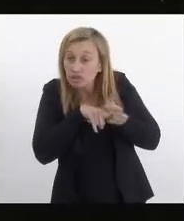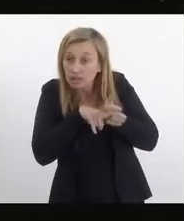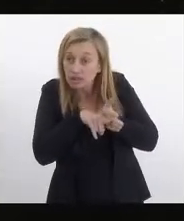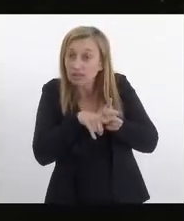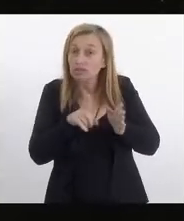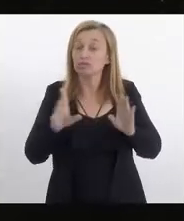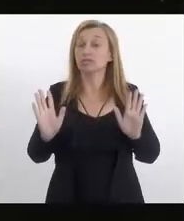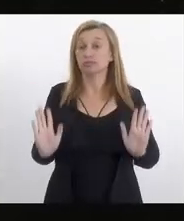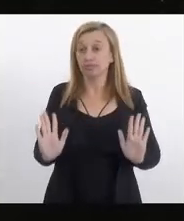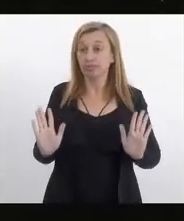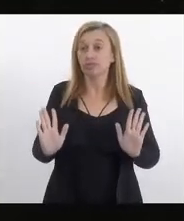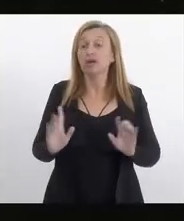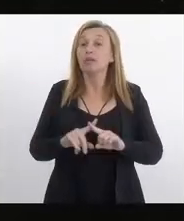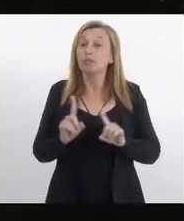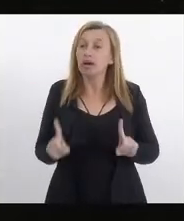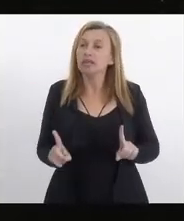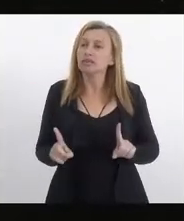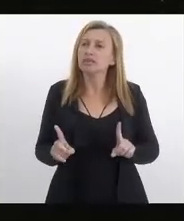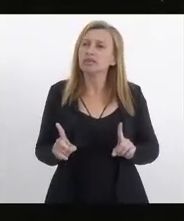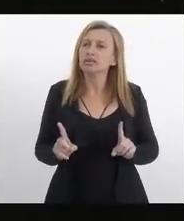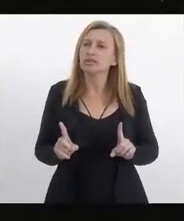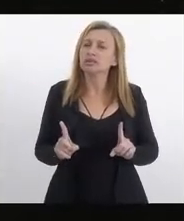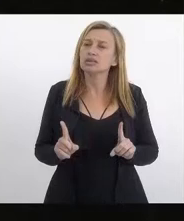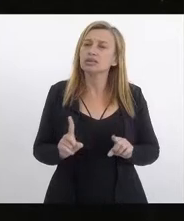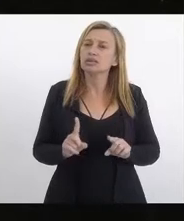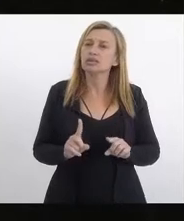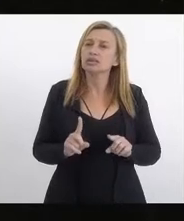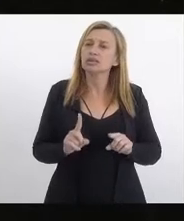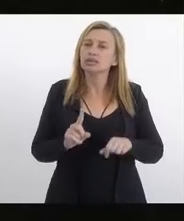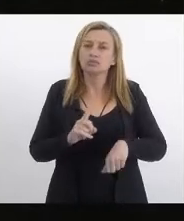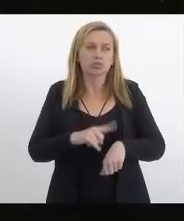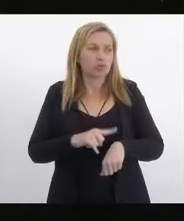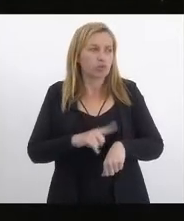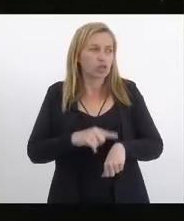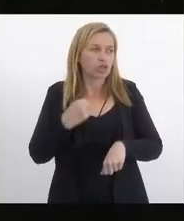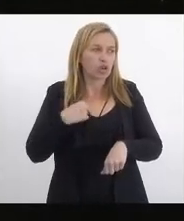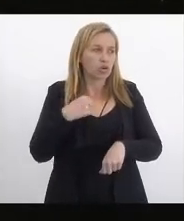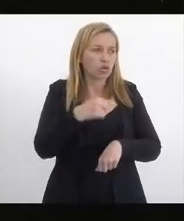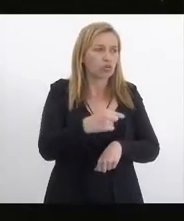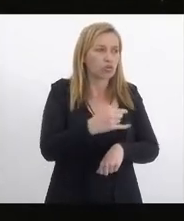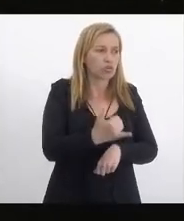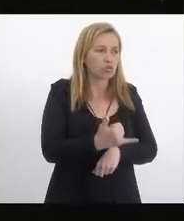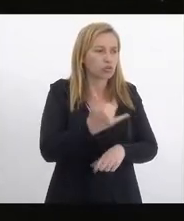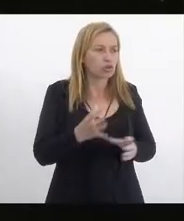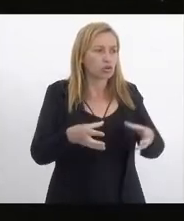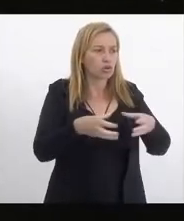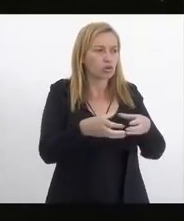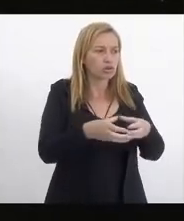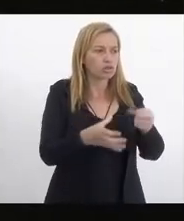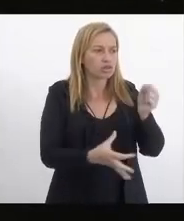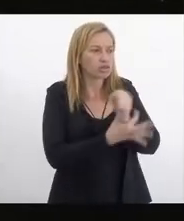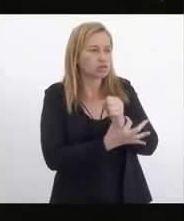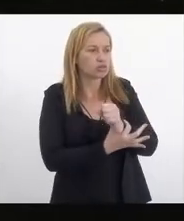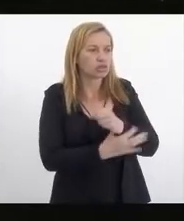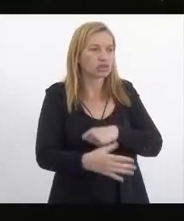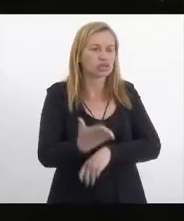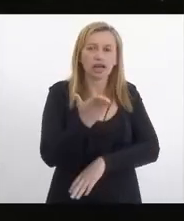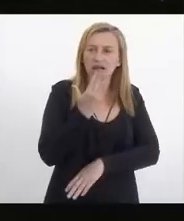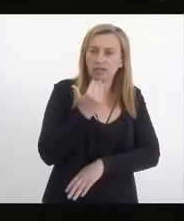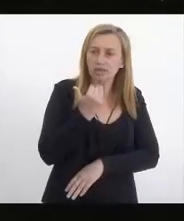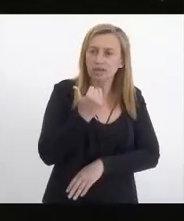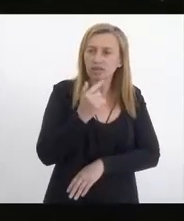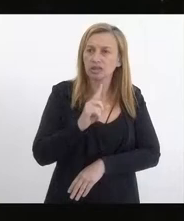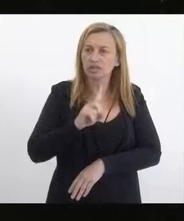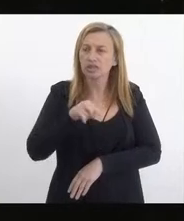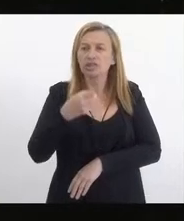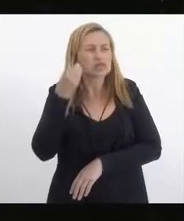fiscalizações. Mas, na mesma hora, eu fiz contato com a Comissão de Segurança Alimentar, através